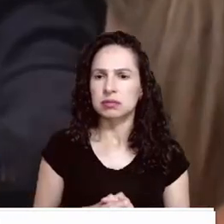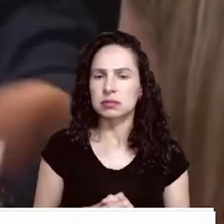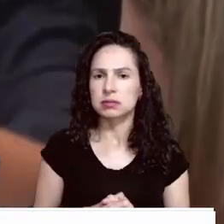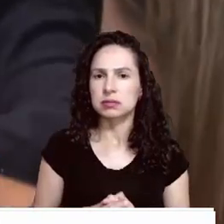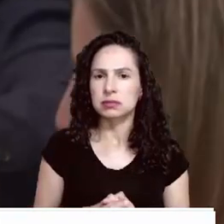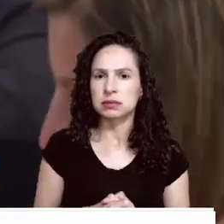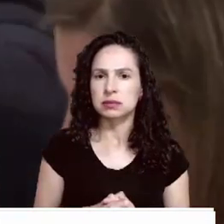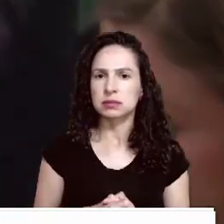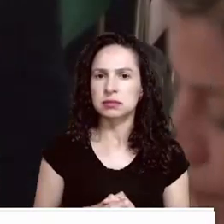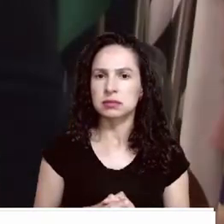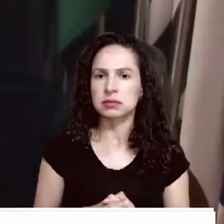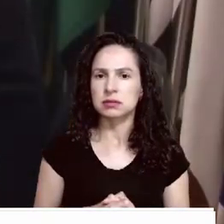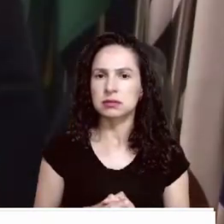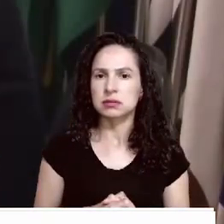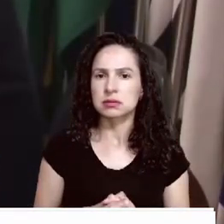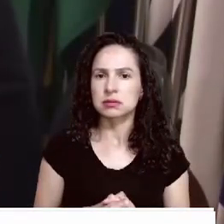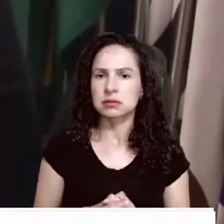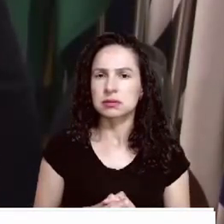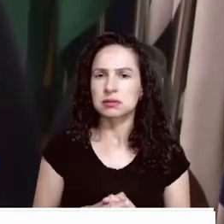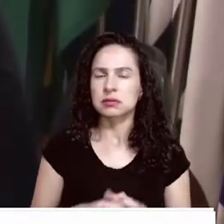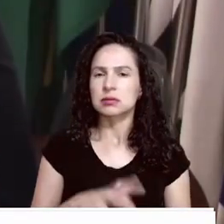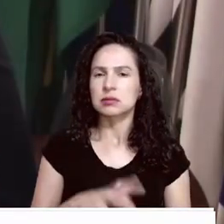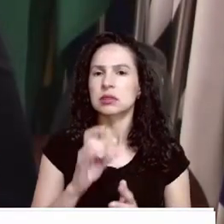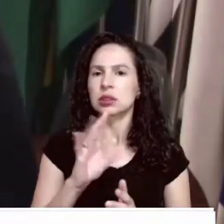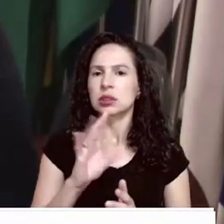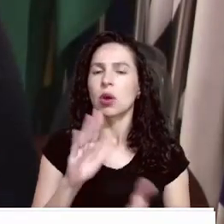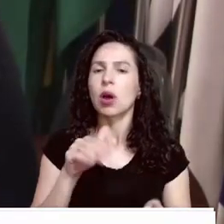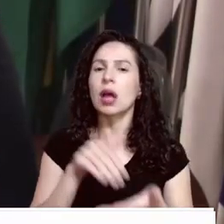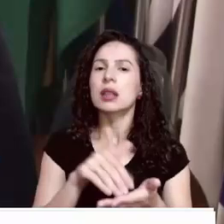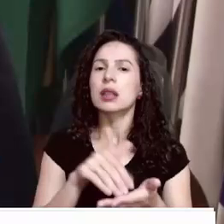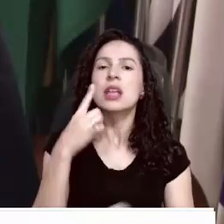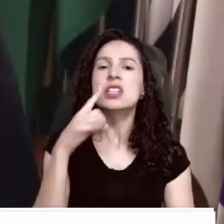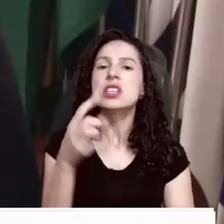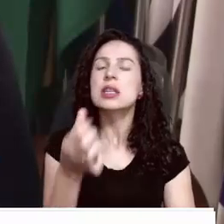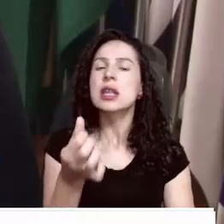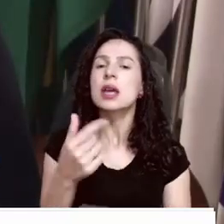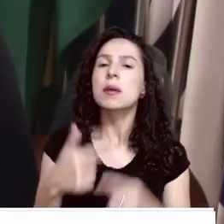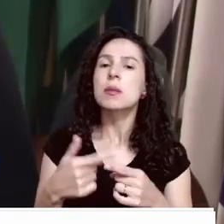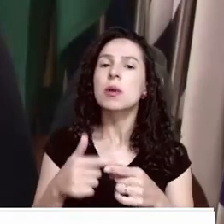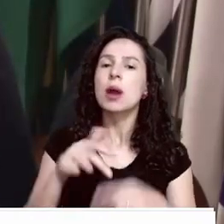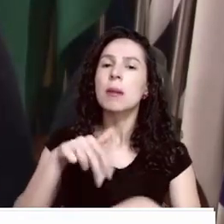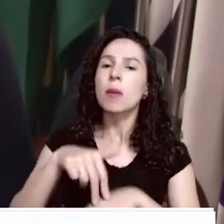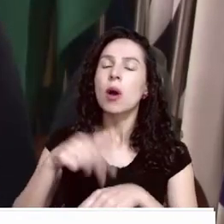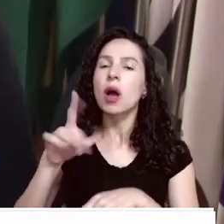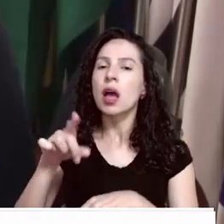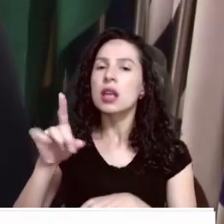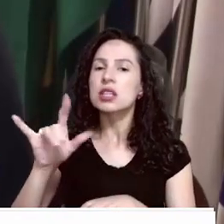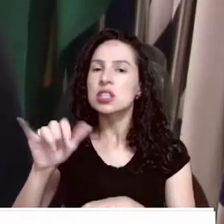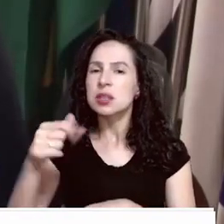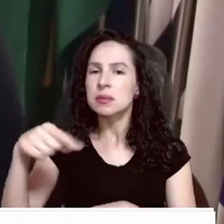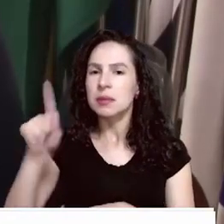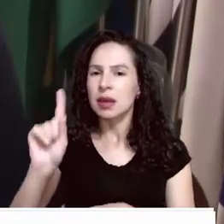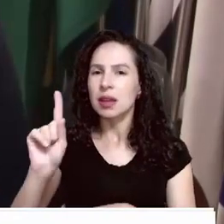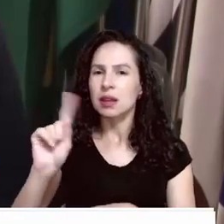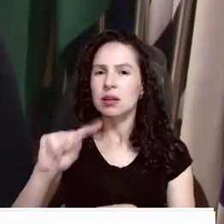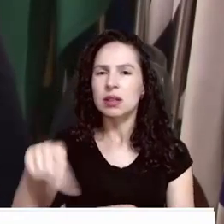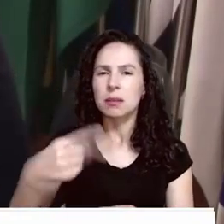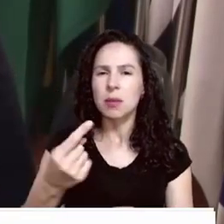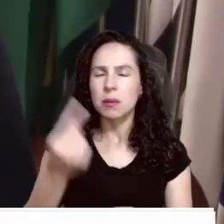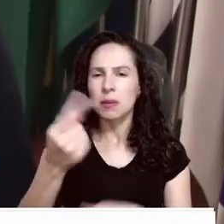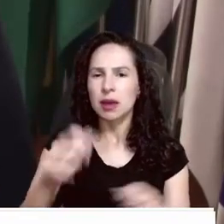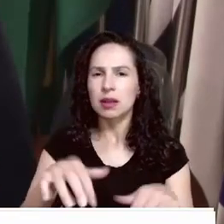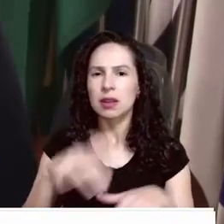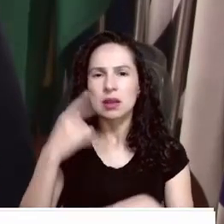Apenas coloquei até dia 6, porque a posse vai ser dia 1º, depois a primeira sessão dia 7. Todo mundo vai